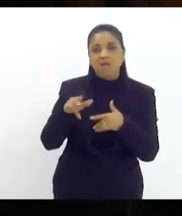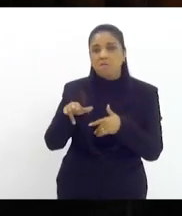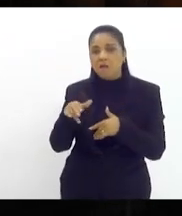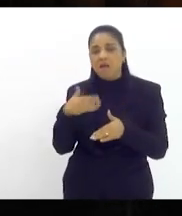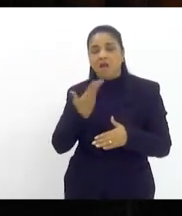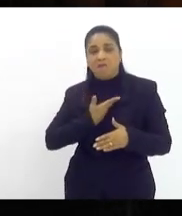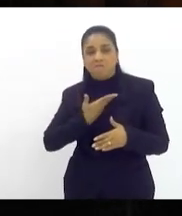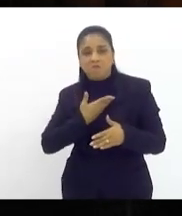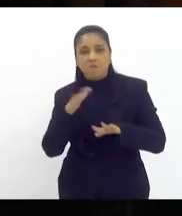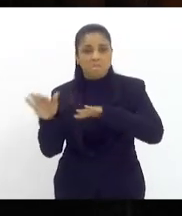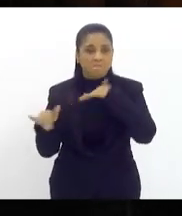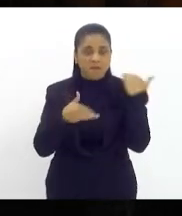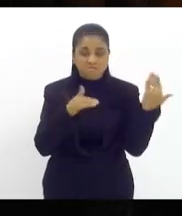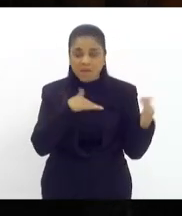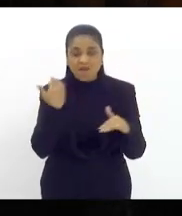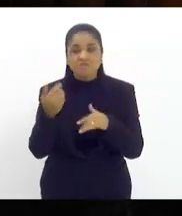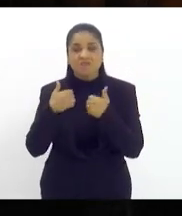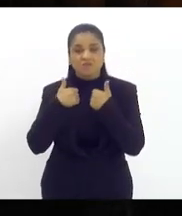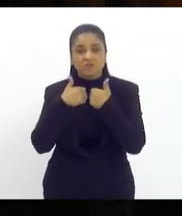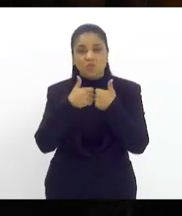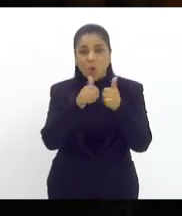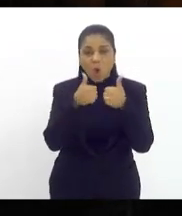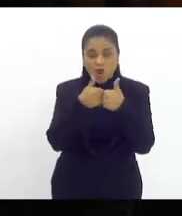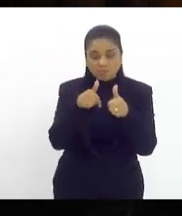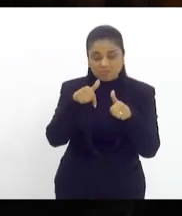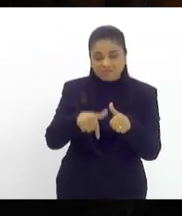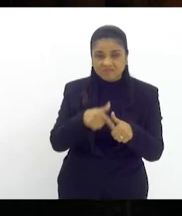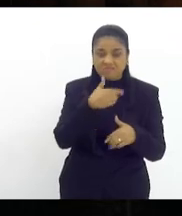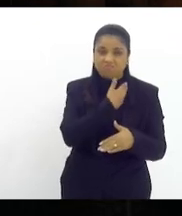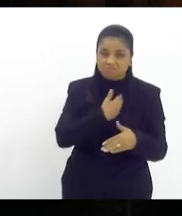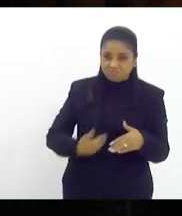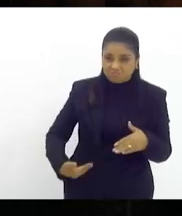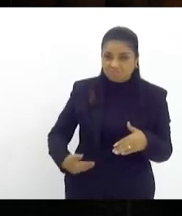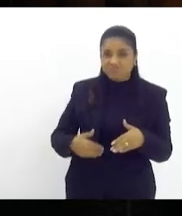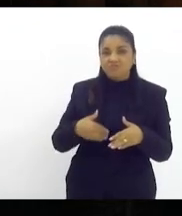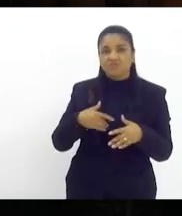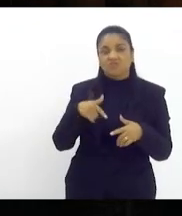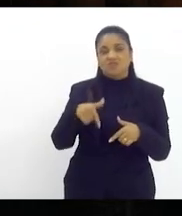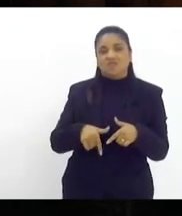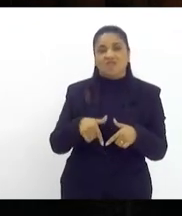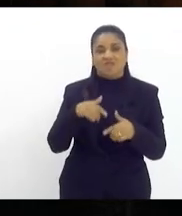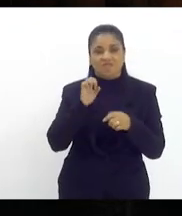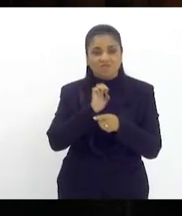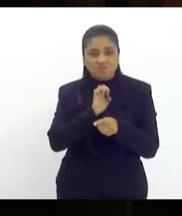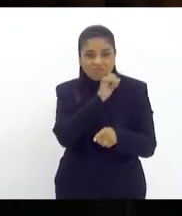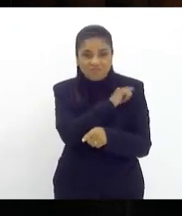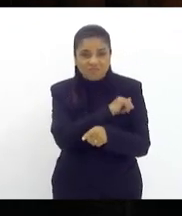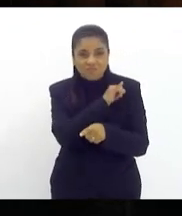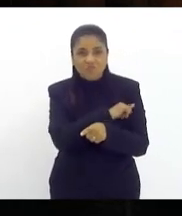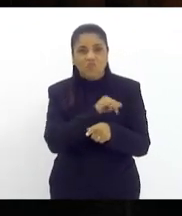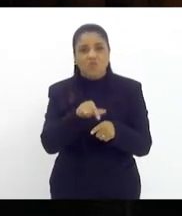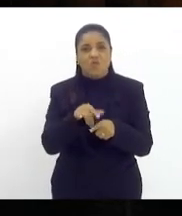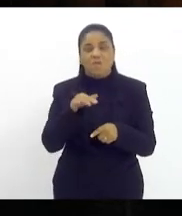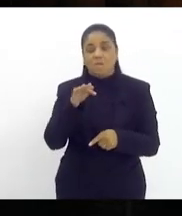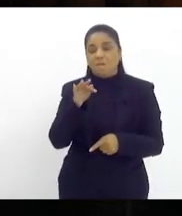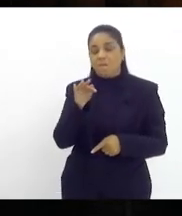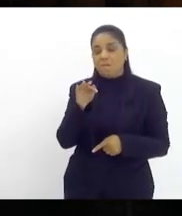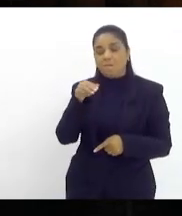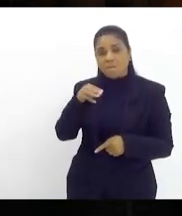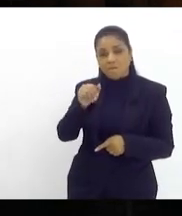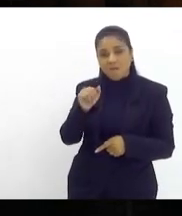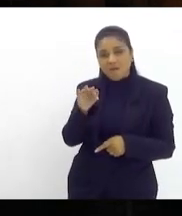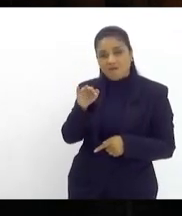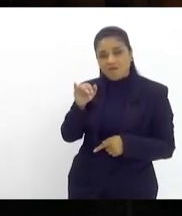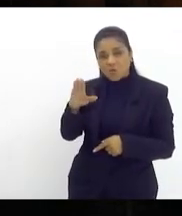o transporte público no estado do Rio de Janeiro é um negócio mafioso e deixa carro